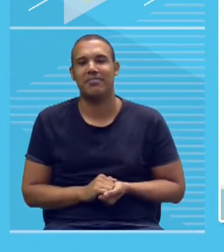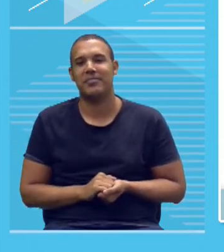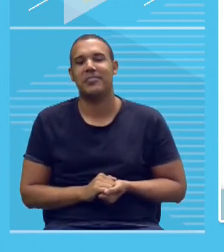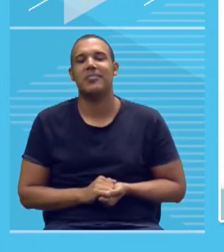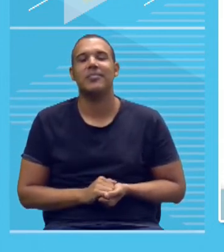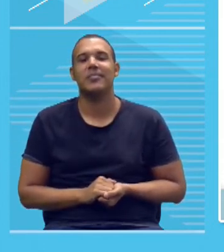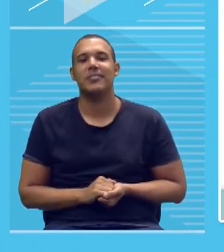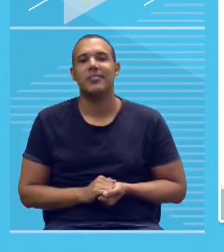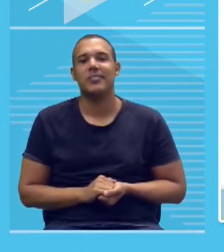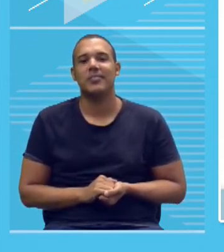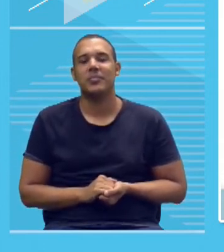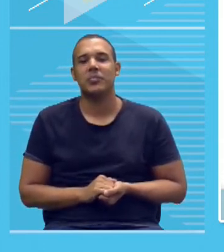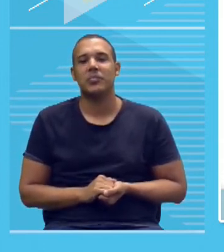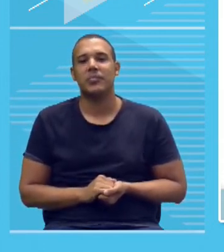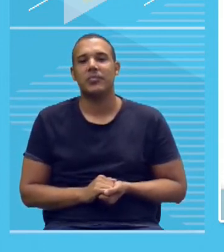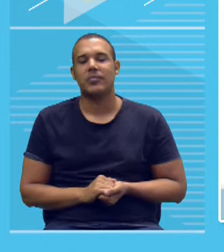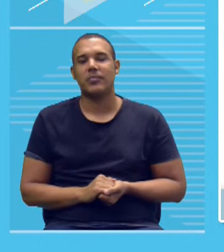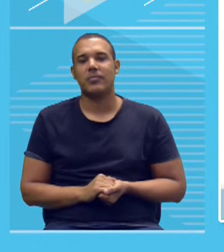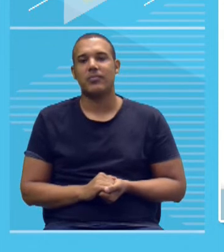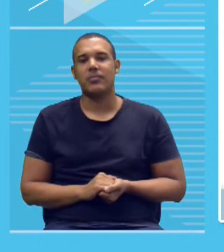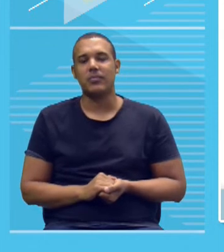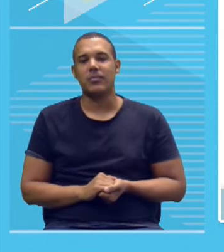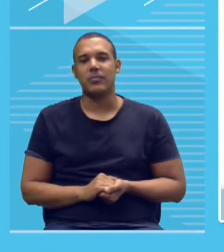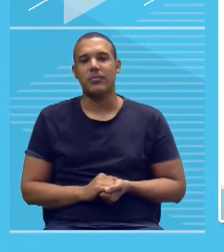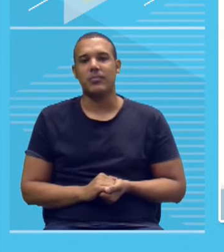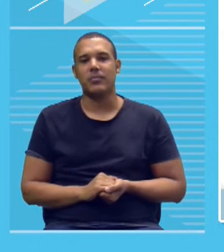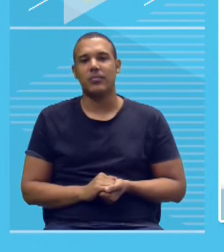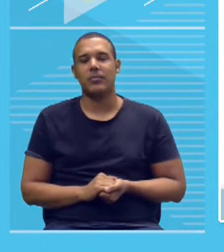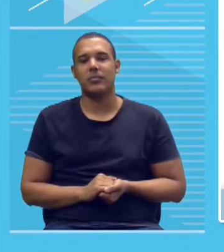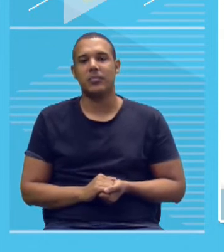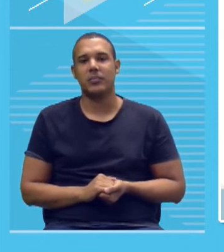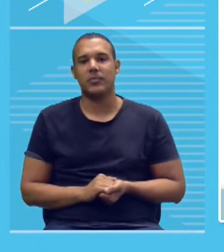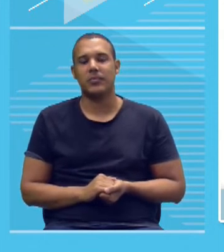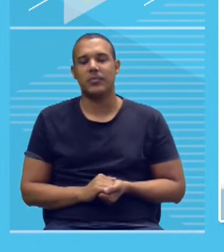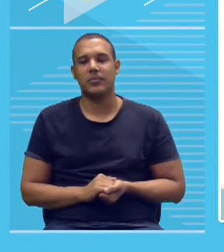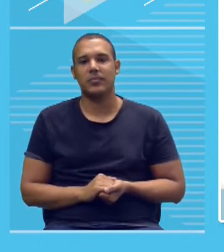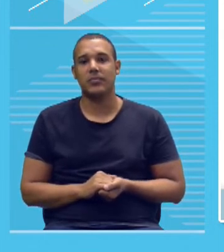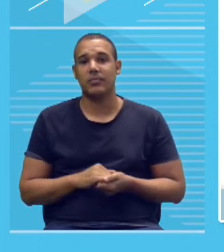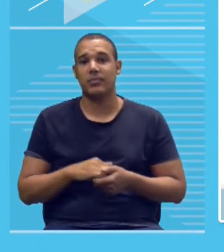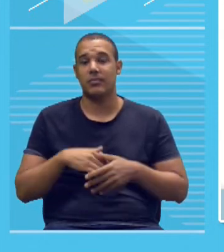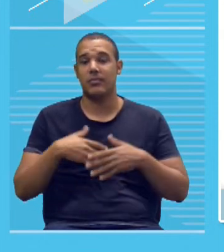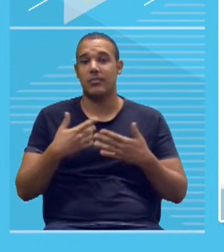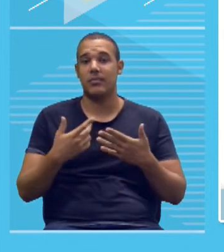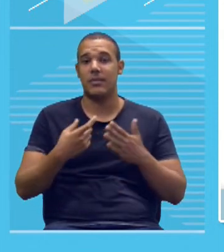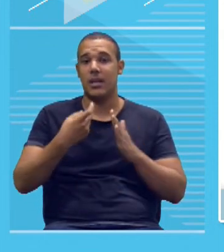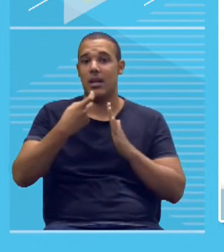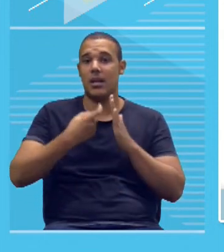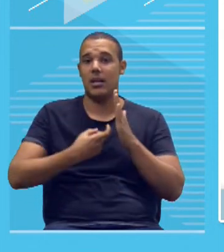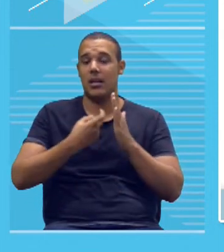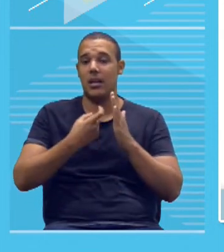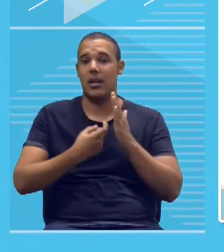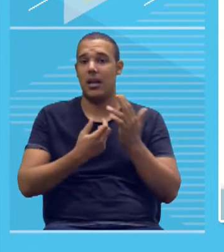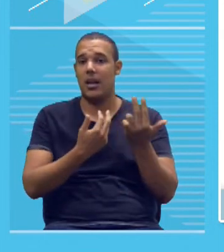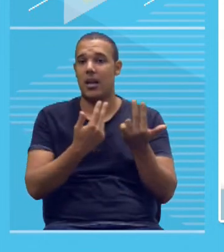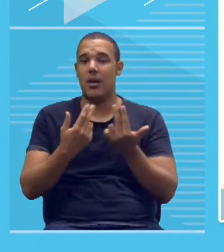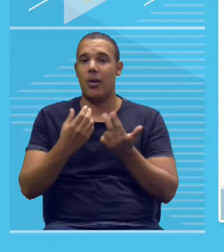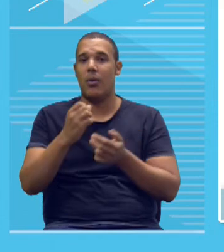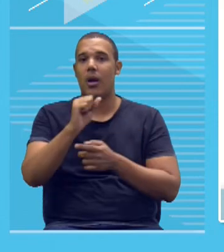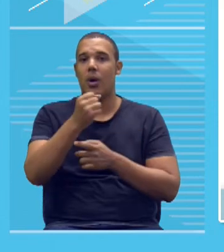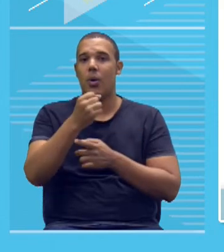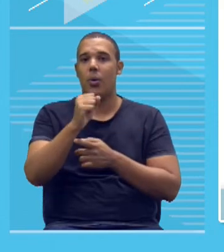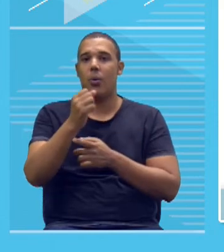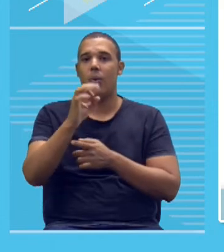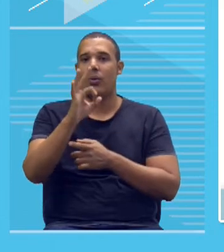tá bom então Professor a minha taxa bimestral ela corresponde a oito por cento Professor